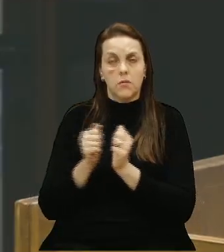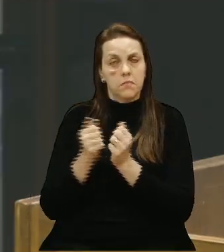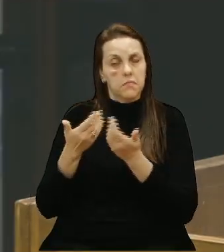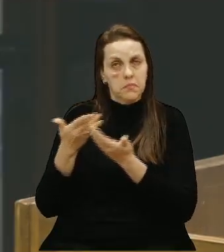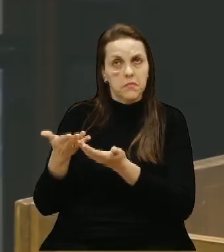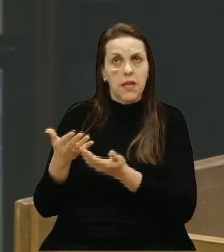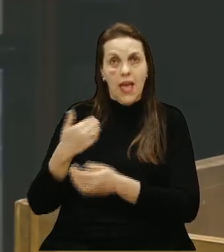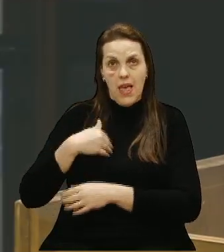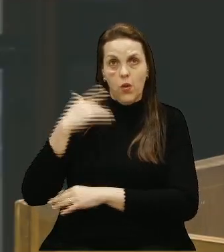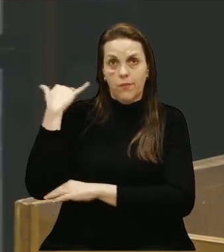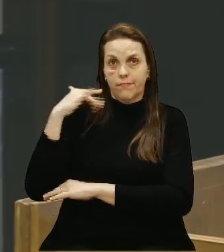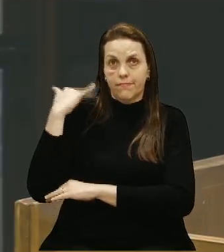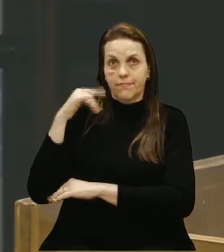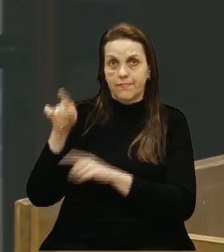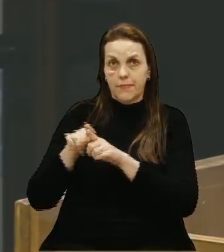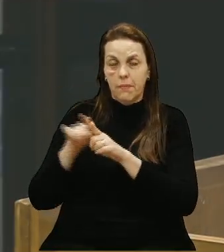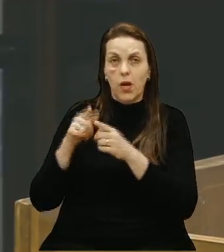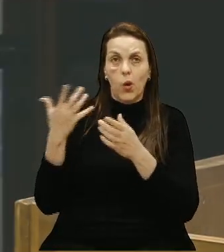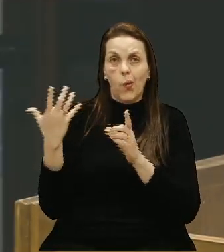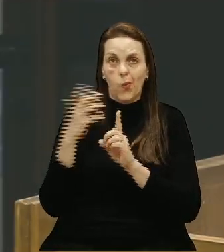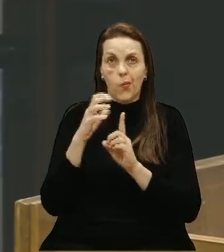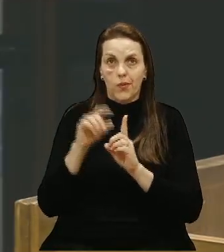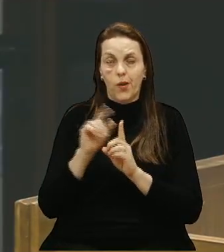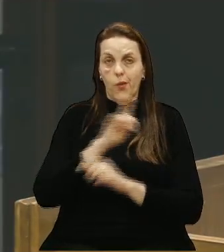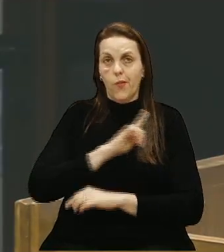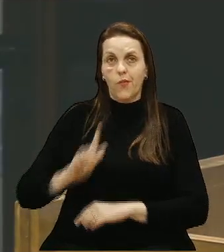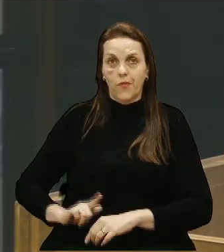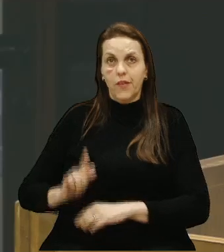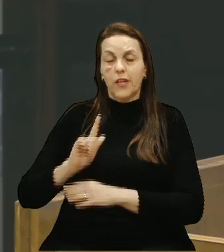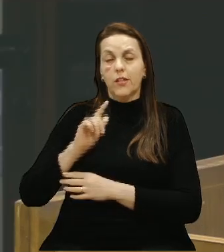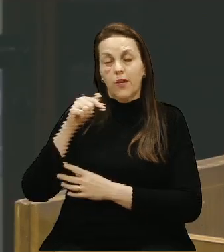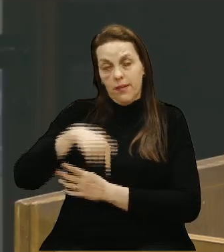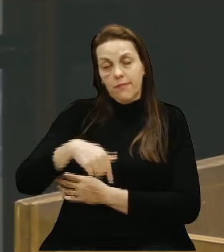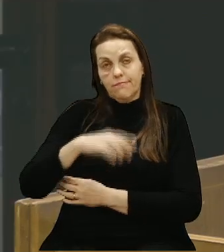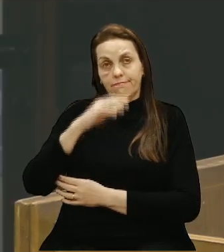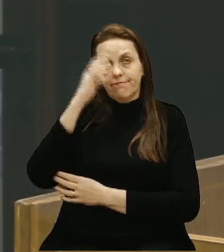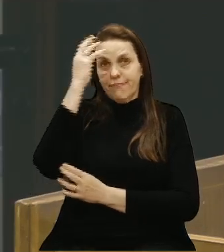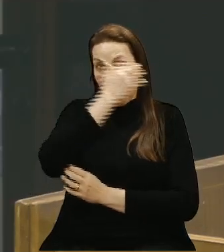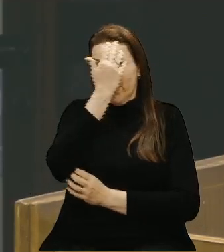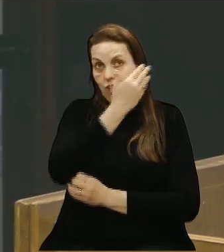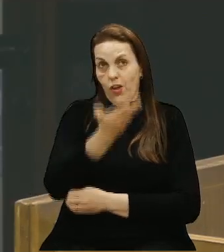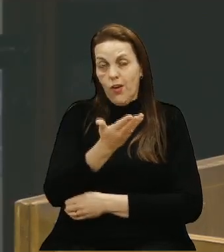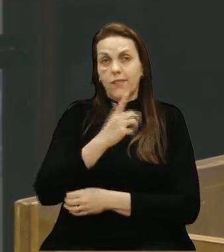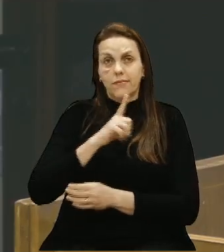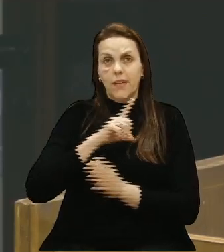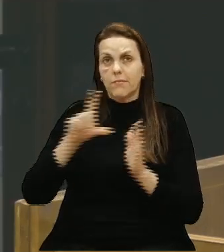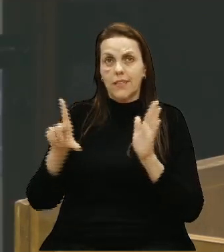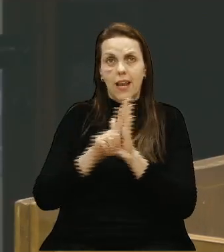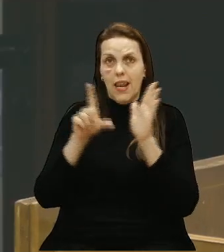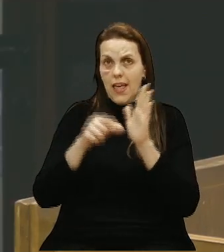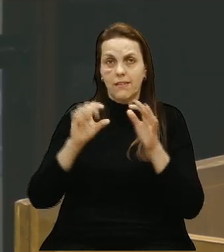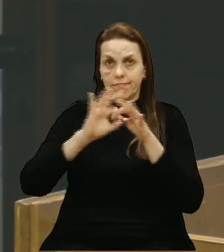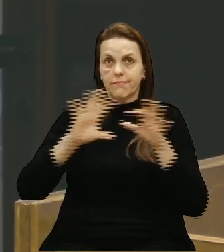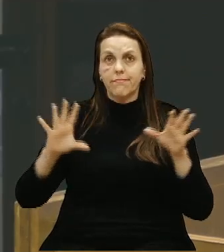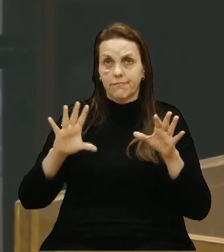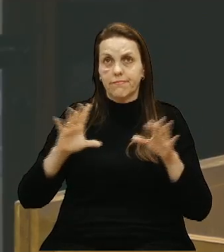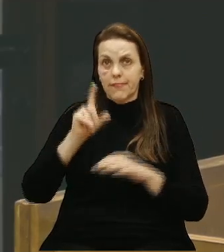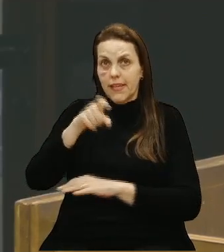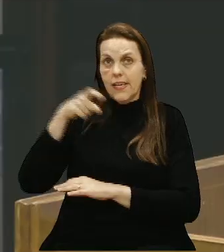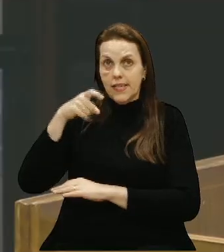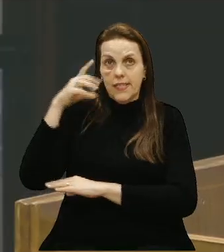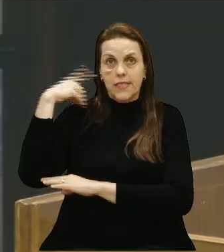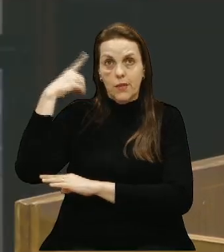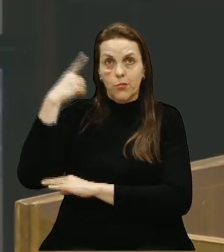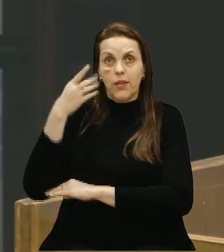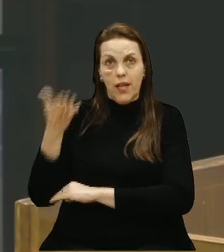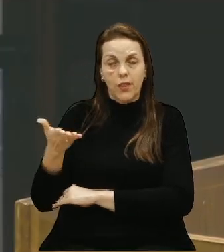eu e a vereadora Andressa sejamos da oposição ao governo Adiló, algumas coisas precisam ficar claras. Nós temos uma lei que autoriza o ex-deputado federal Mauro Pereira